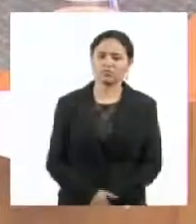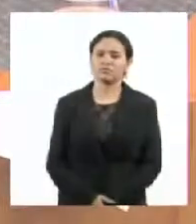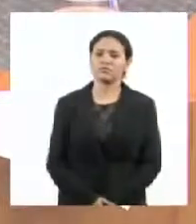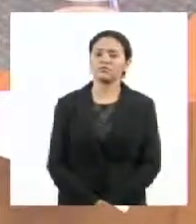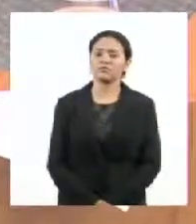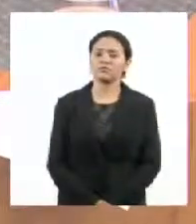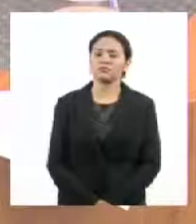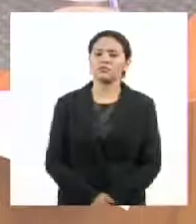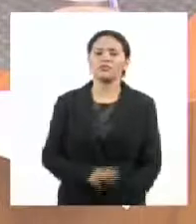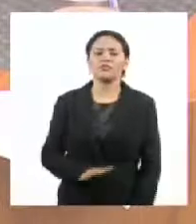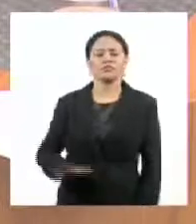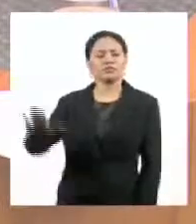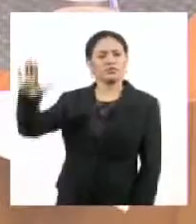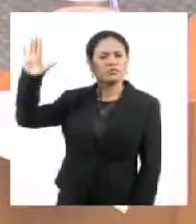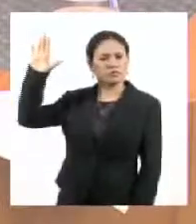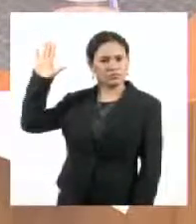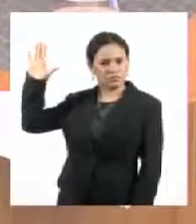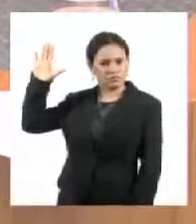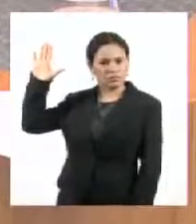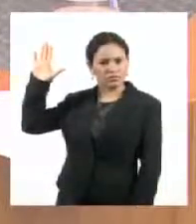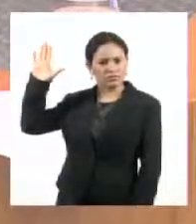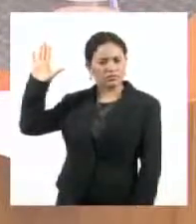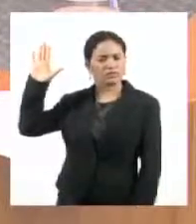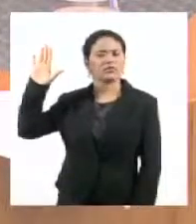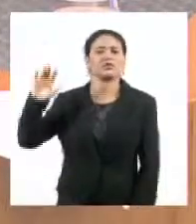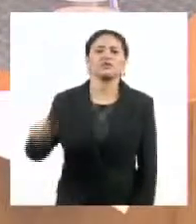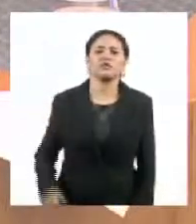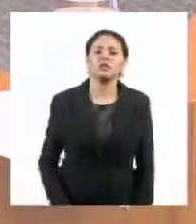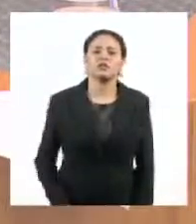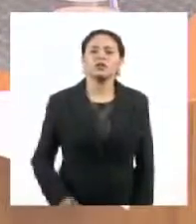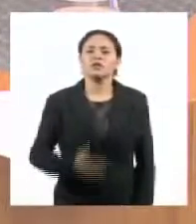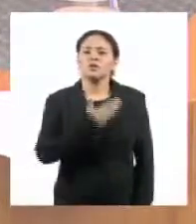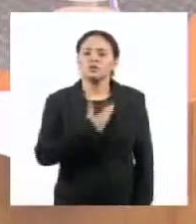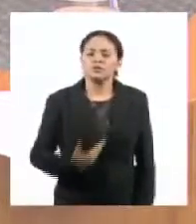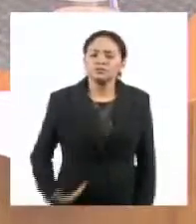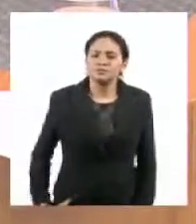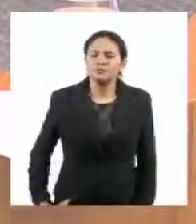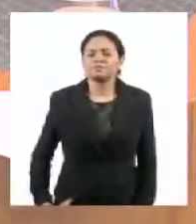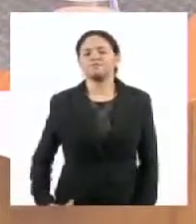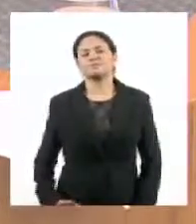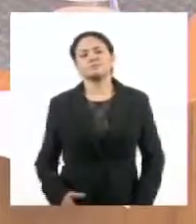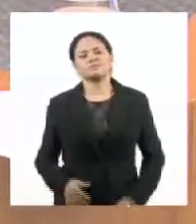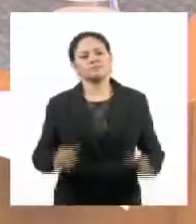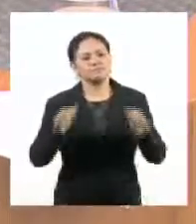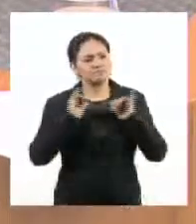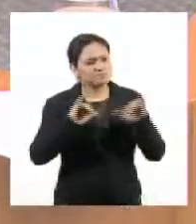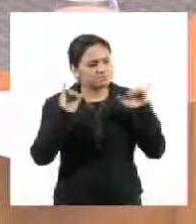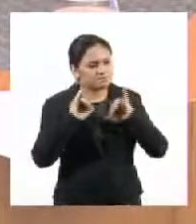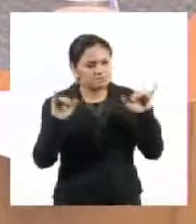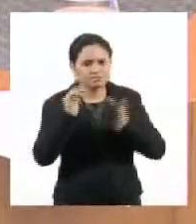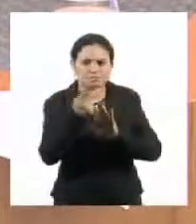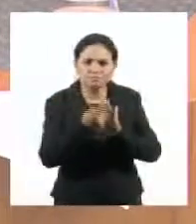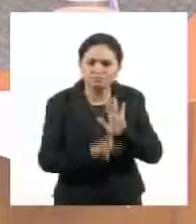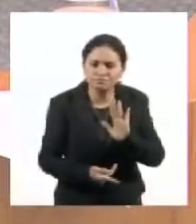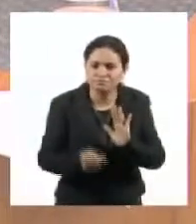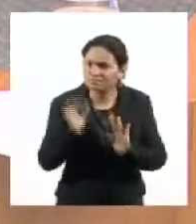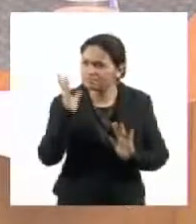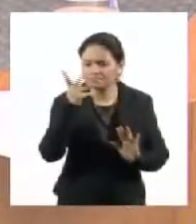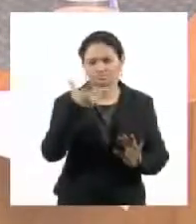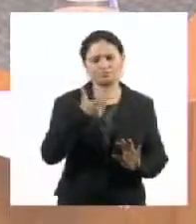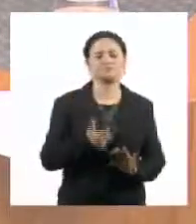idealizou e trouxe para a população do estado do Maranhão um projeto belíssimo, maravilhoso, projeto Água para